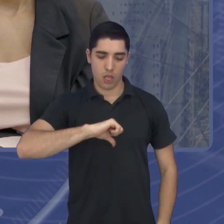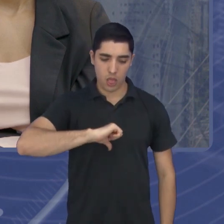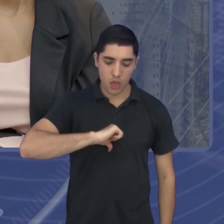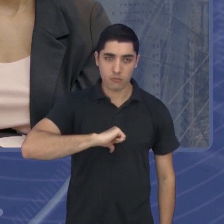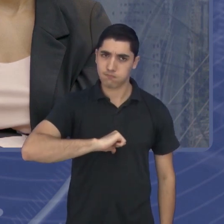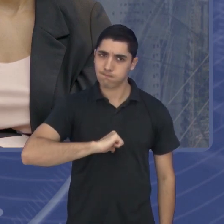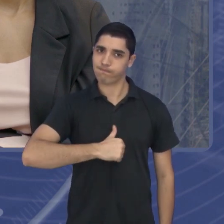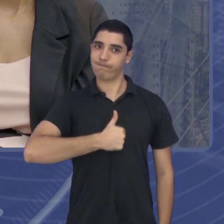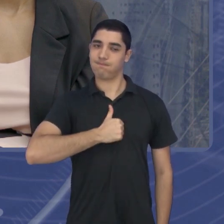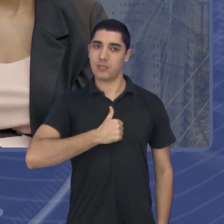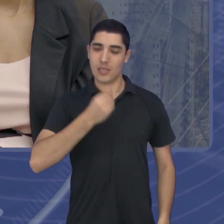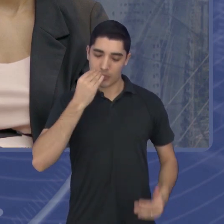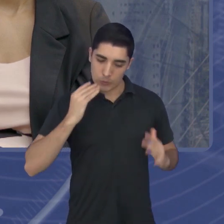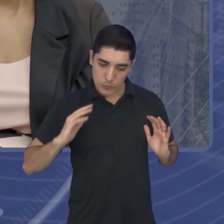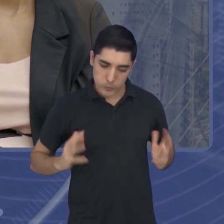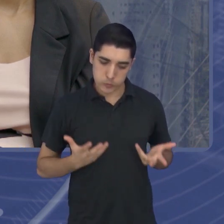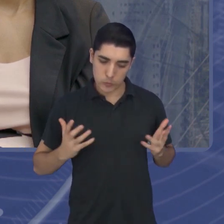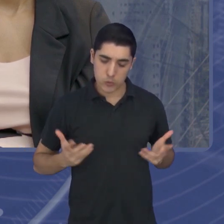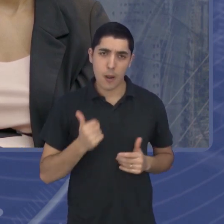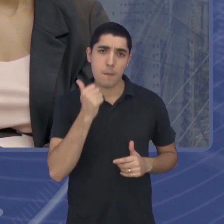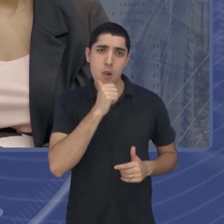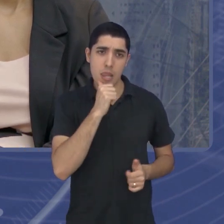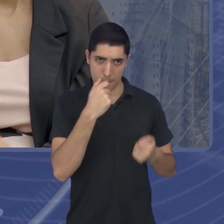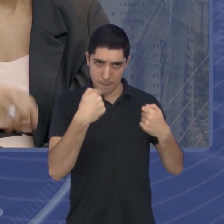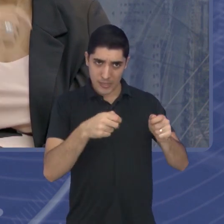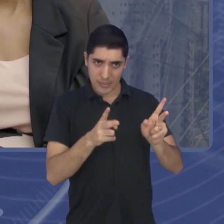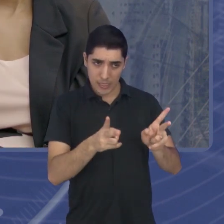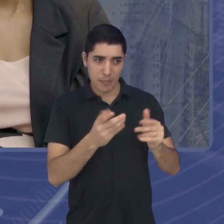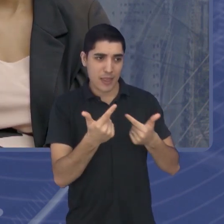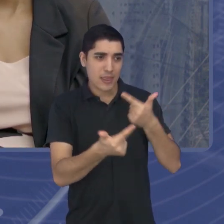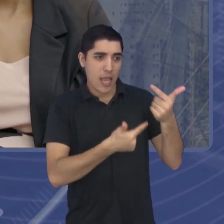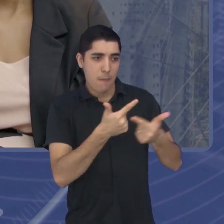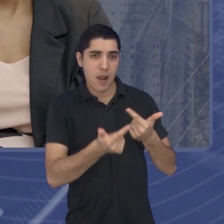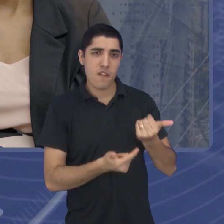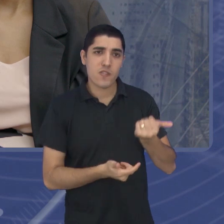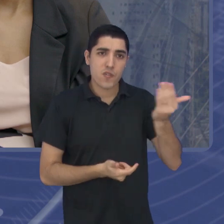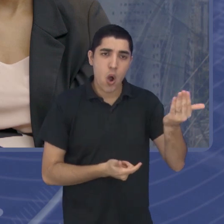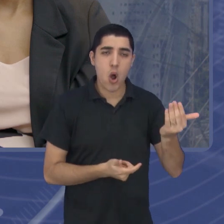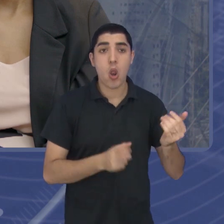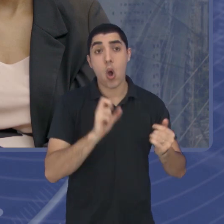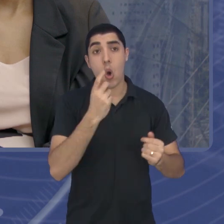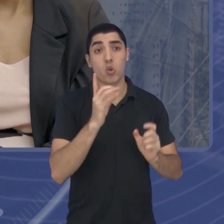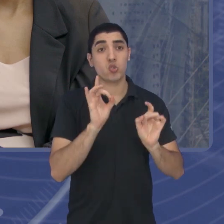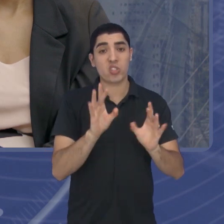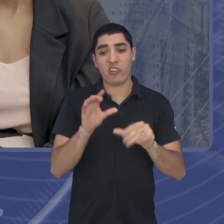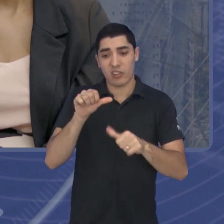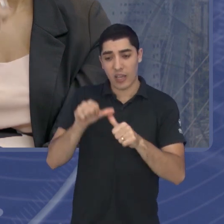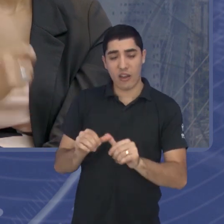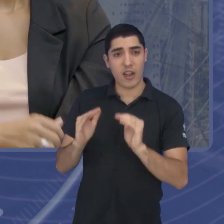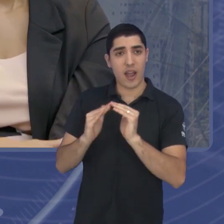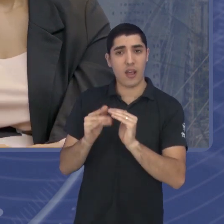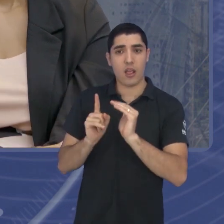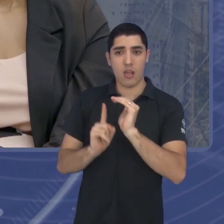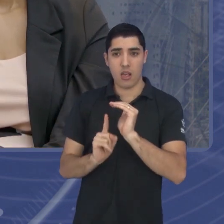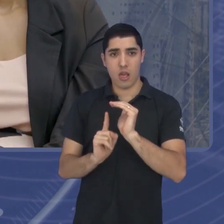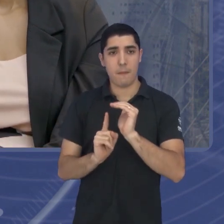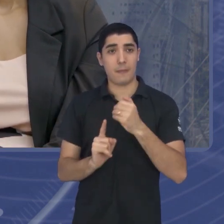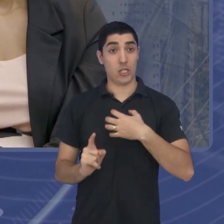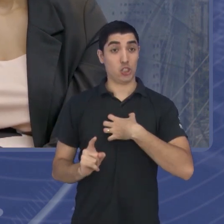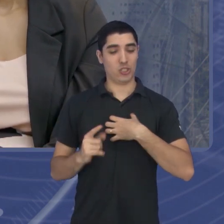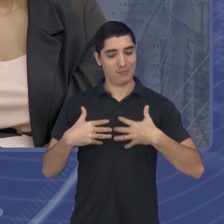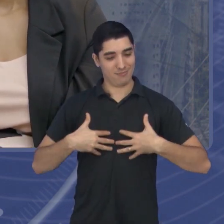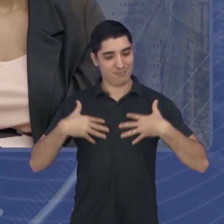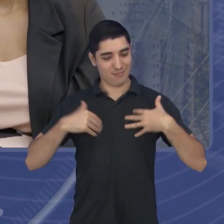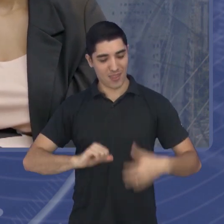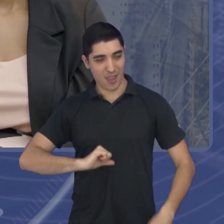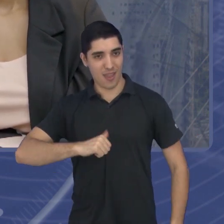não precisa trabalhar fora ou apenas ficar em casa para que ela esteja bem, para que a autoestima